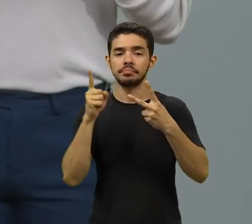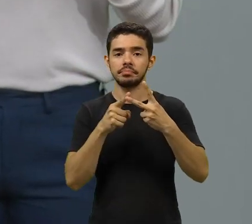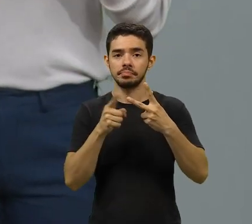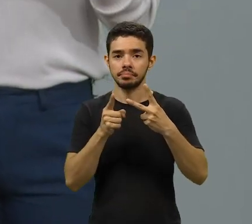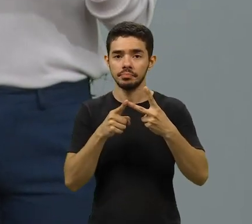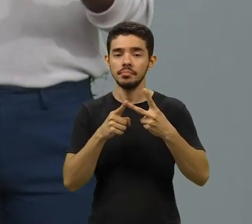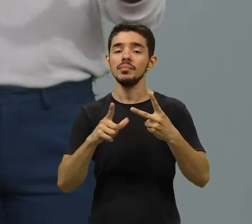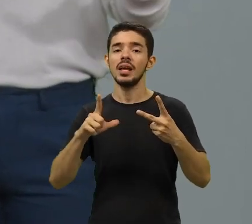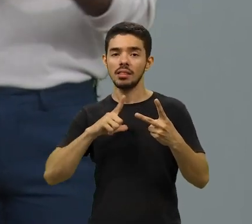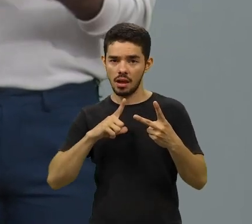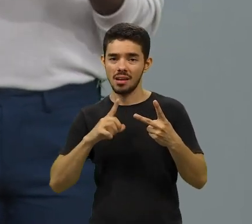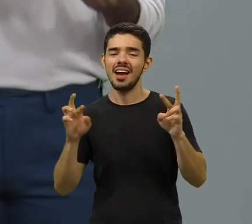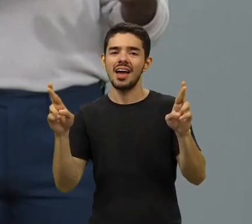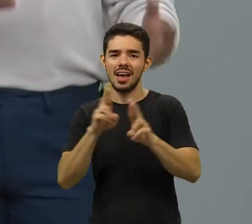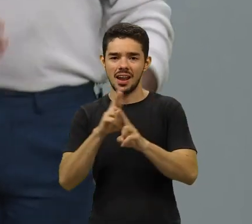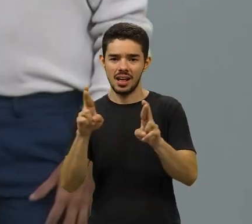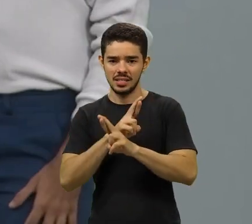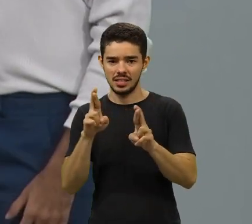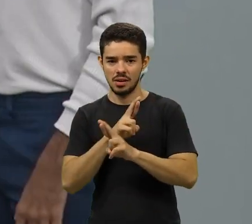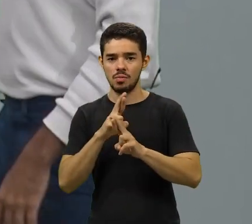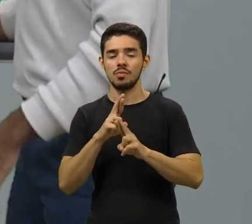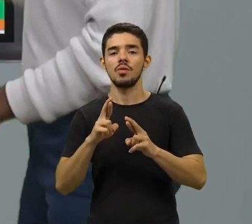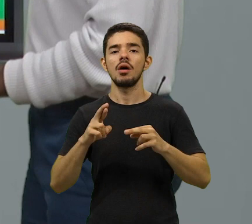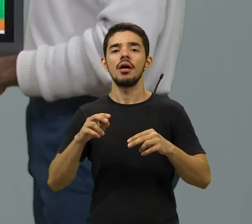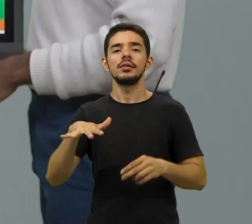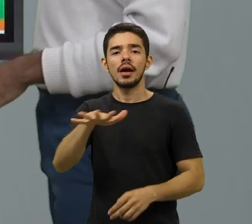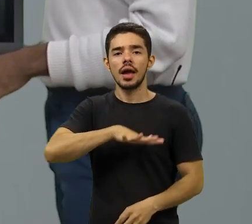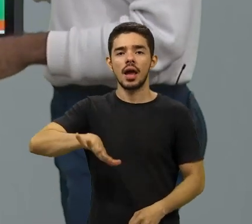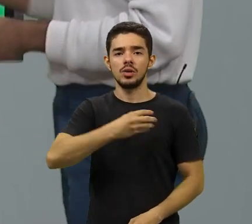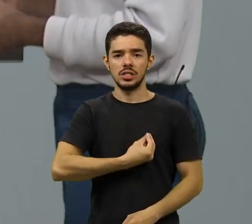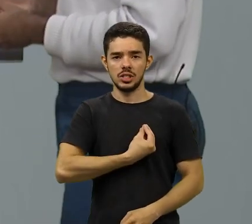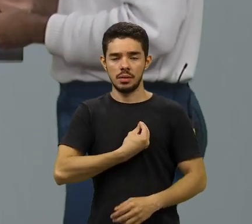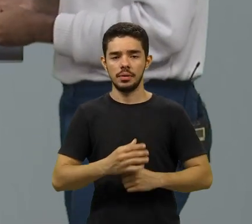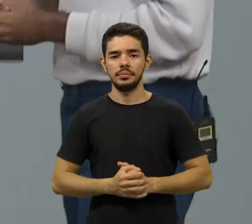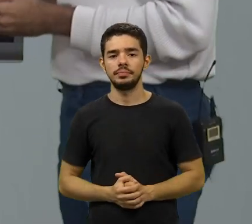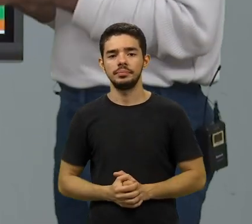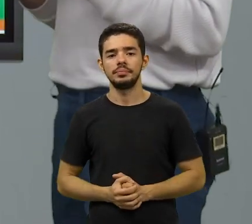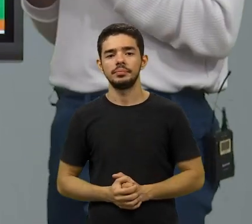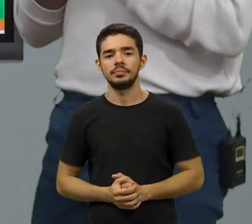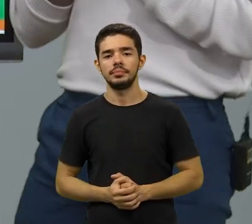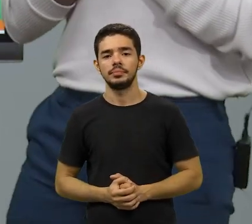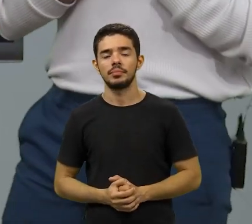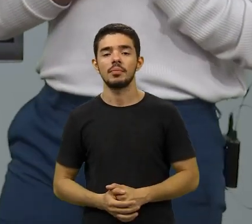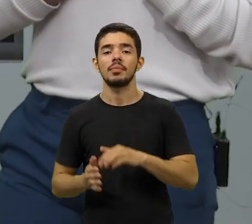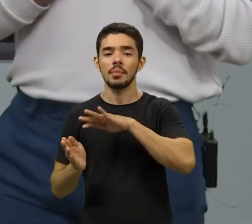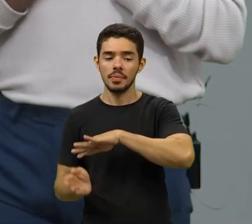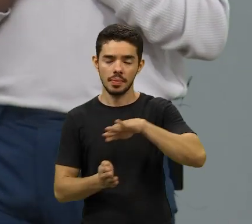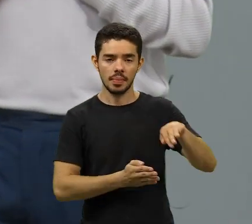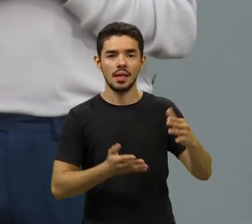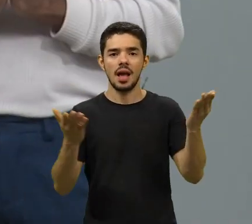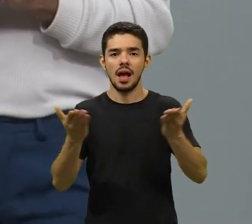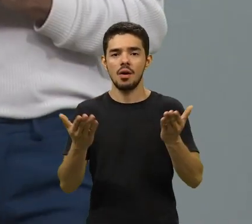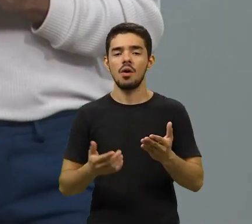conta dessa interação que ocorre entre os ecossistemas. E aí nós vamos resolver aqui